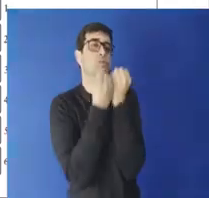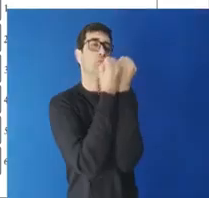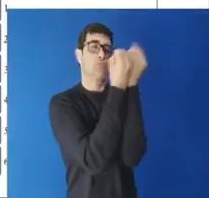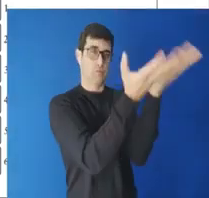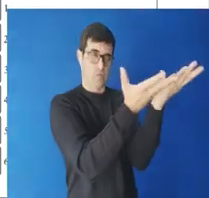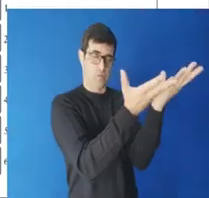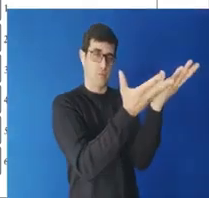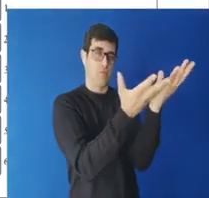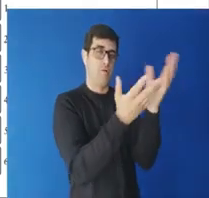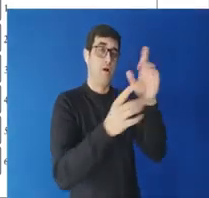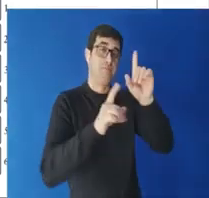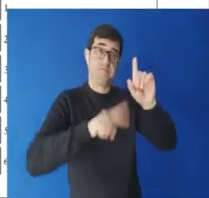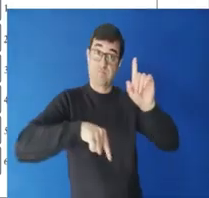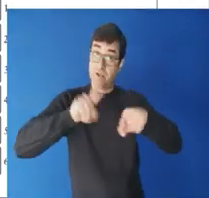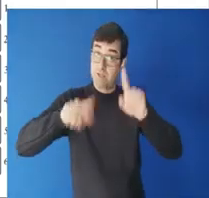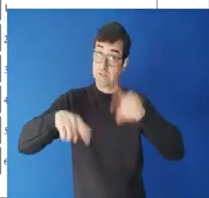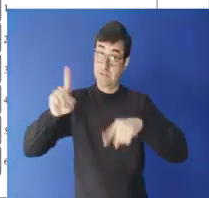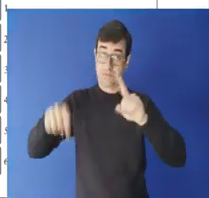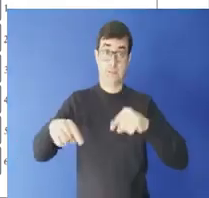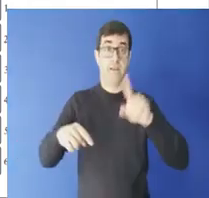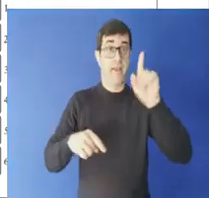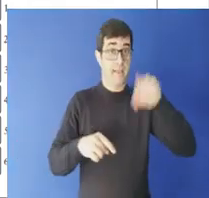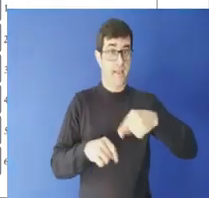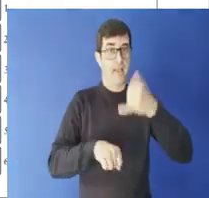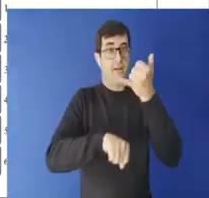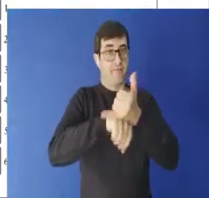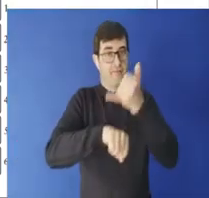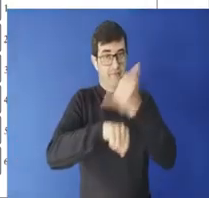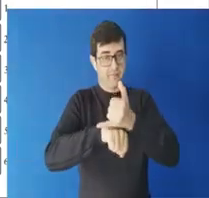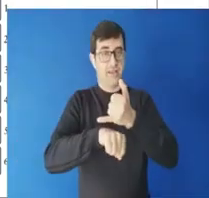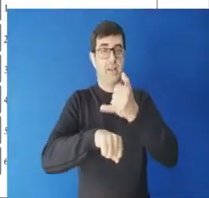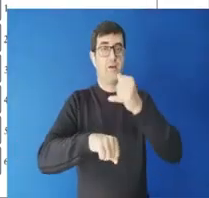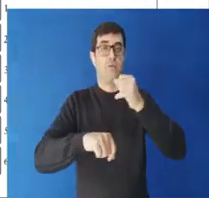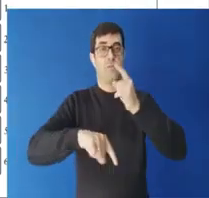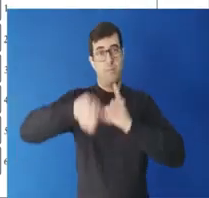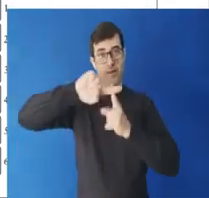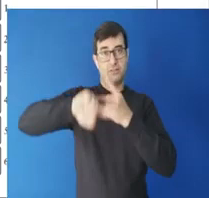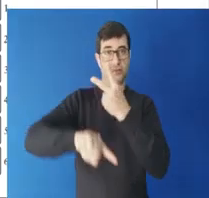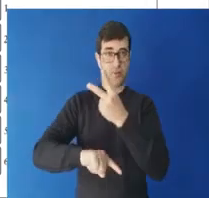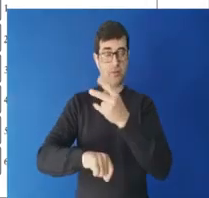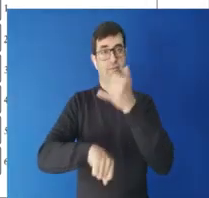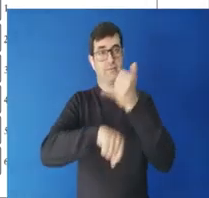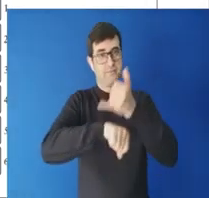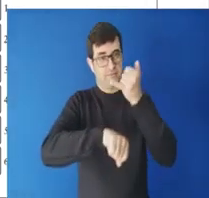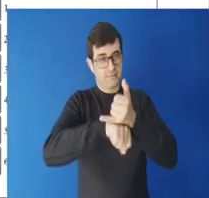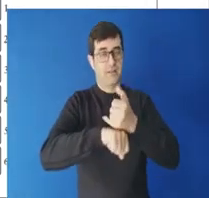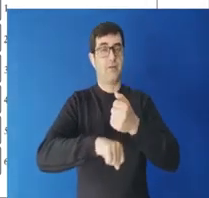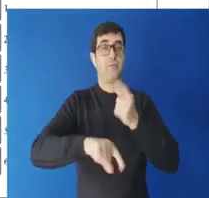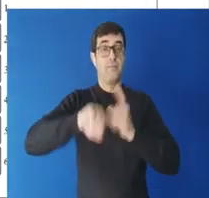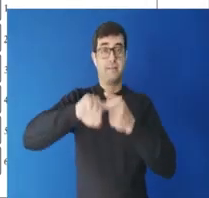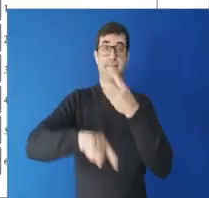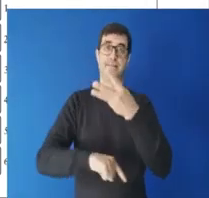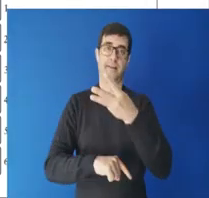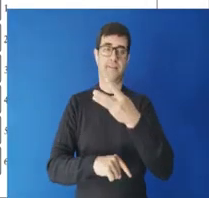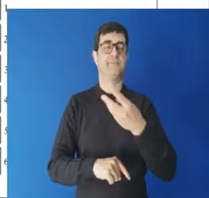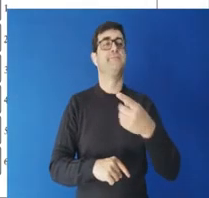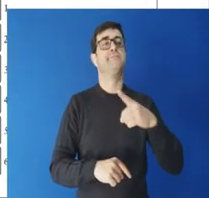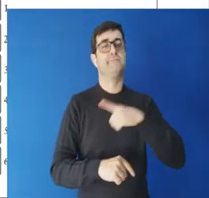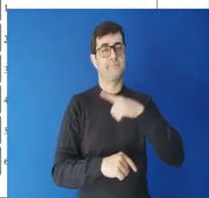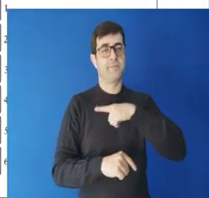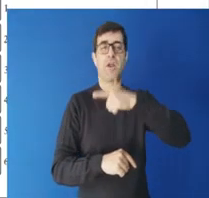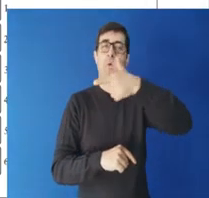variável, né, que é o caso do ferro mais 2 e ferro mais 3 e outros elementos, né. Vimos também que nem todos vão atingir